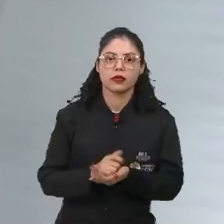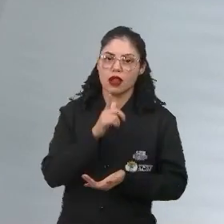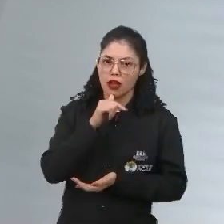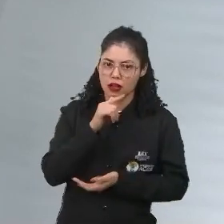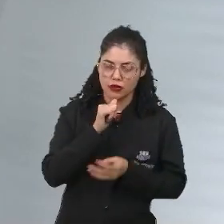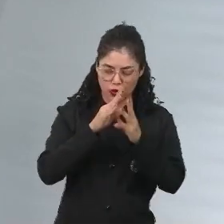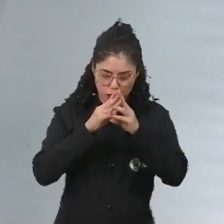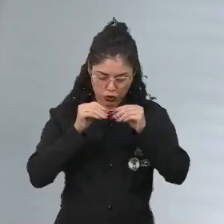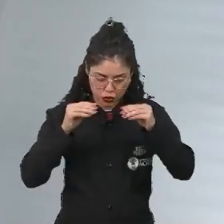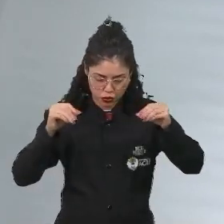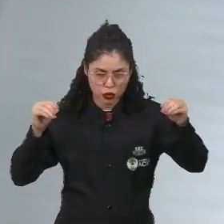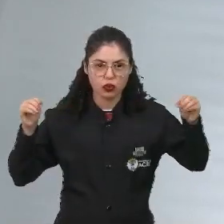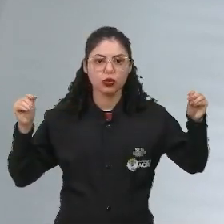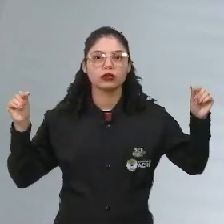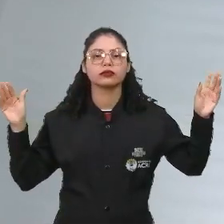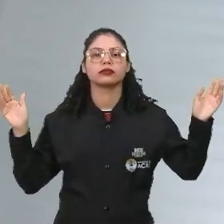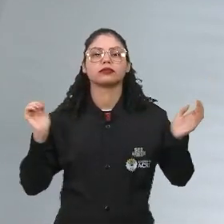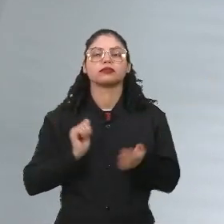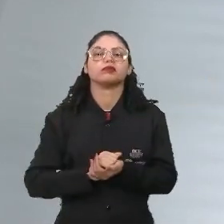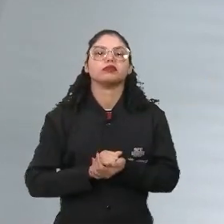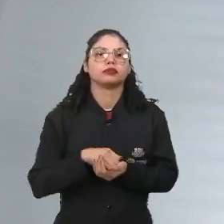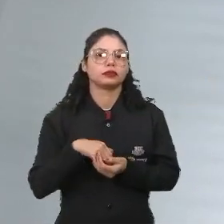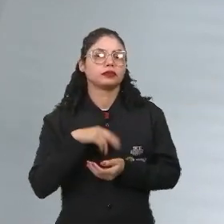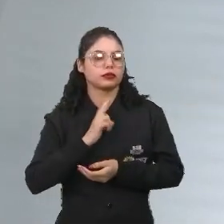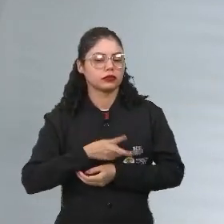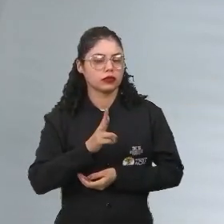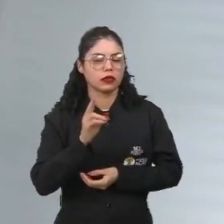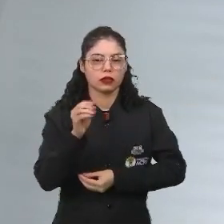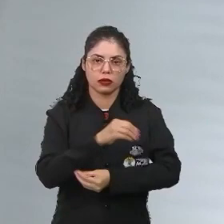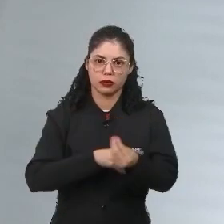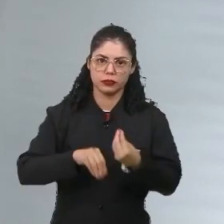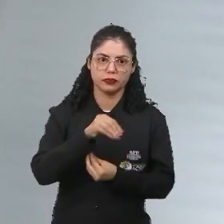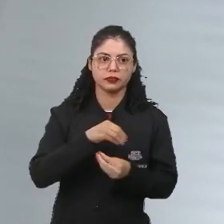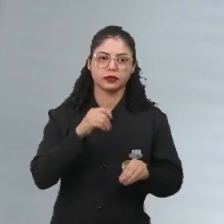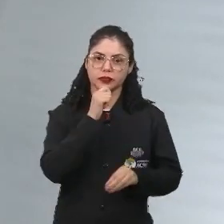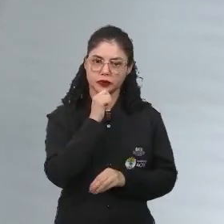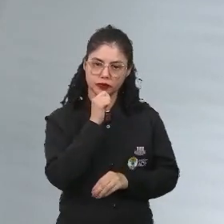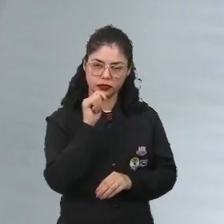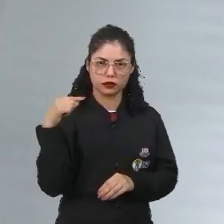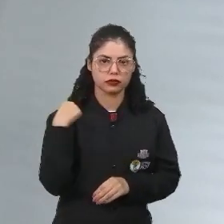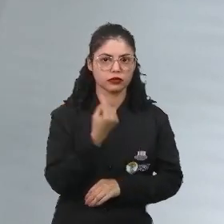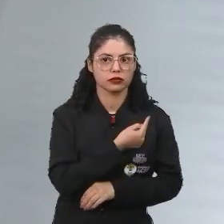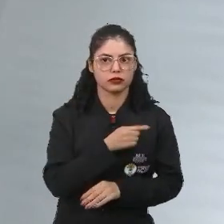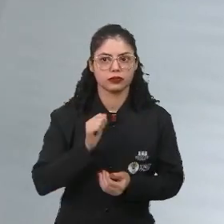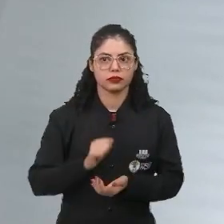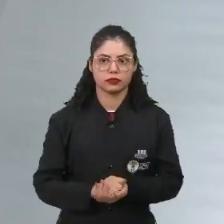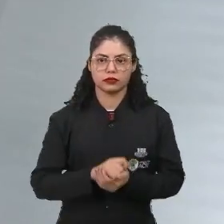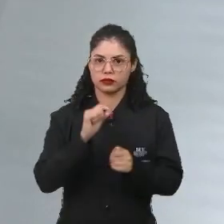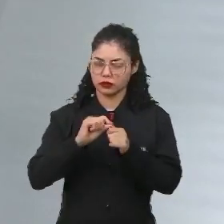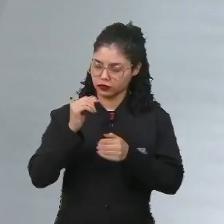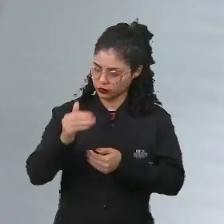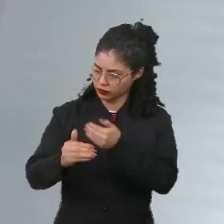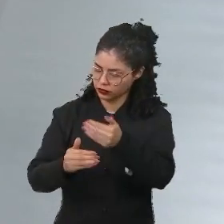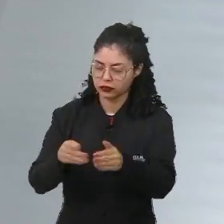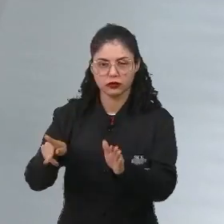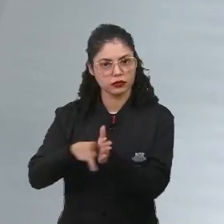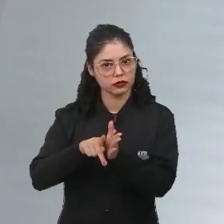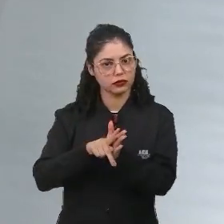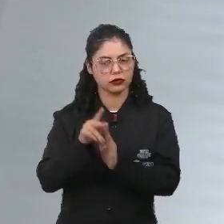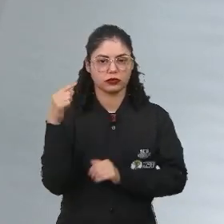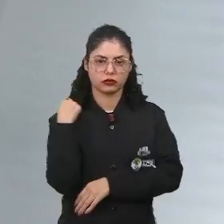e assim sucessivamente. Então, são dessas misturas que nós vamos tratar ao decorrer da nossa